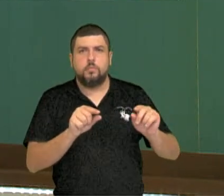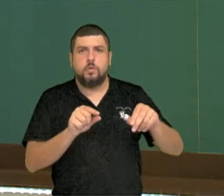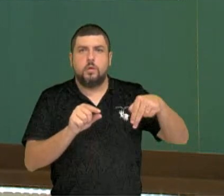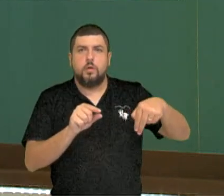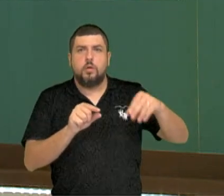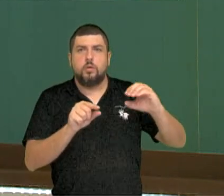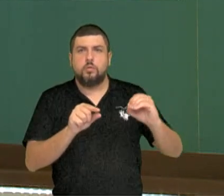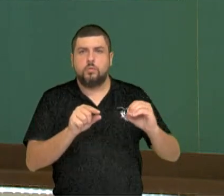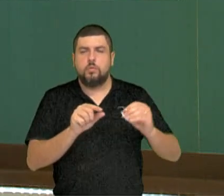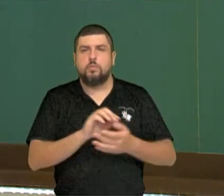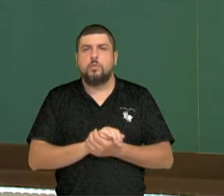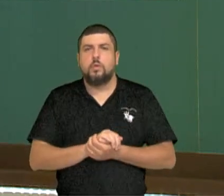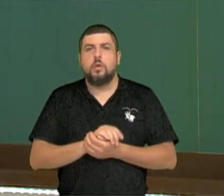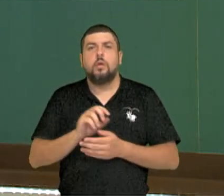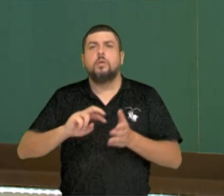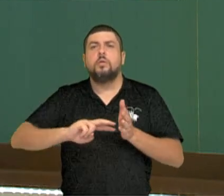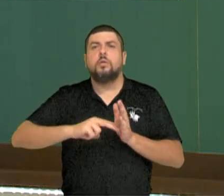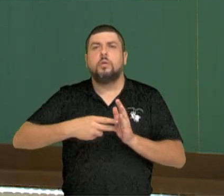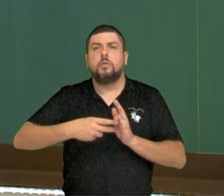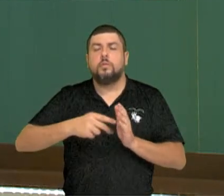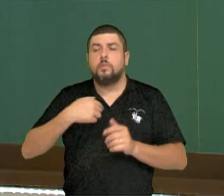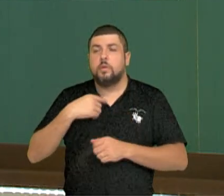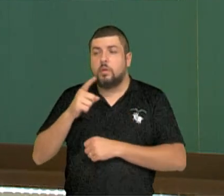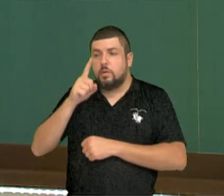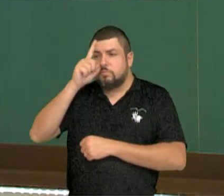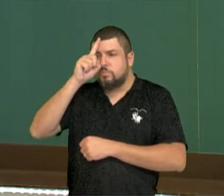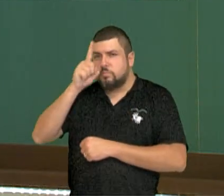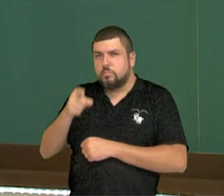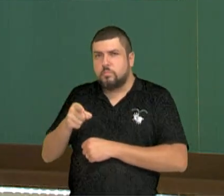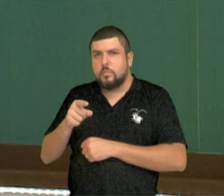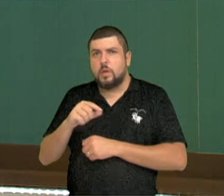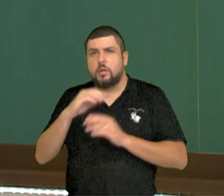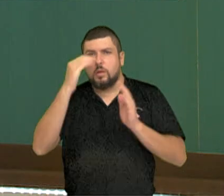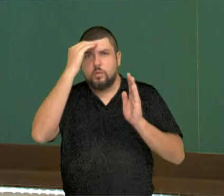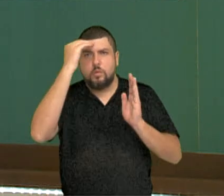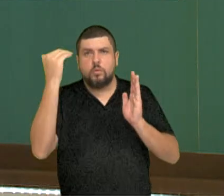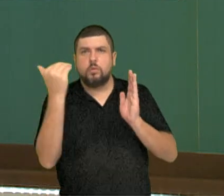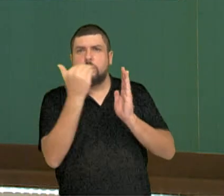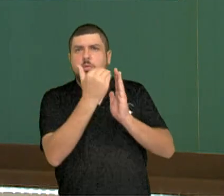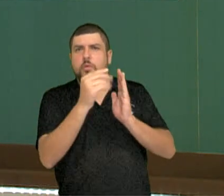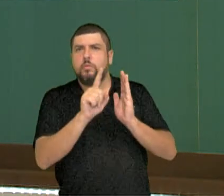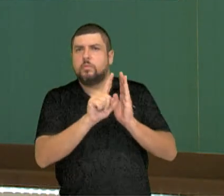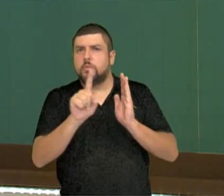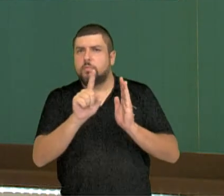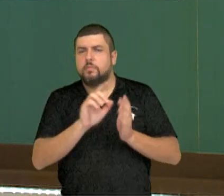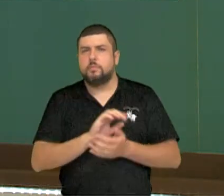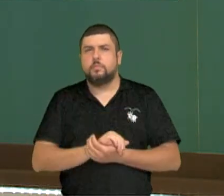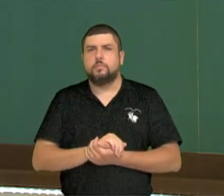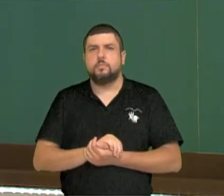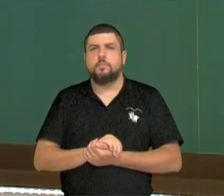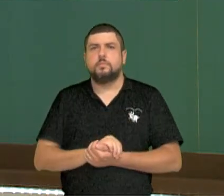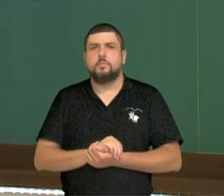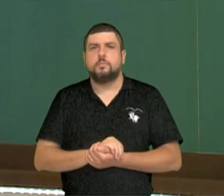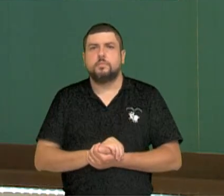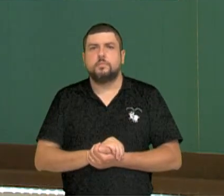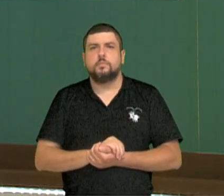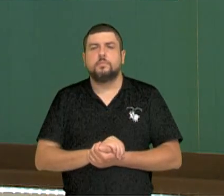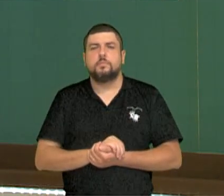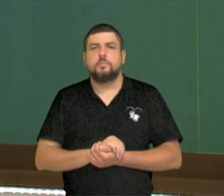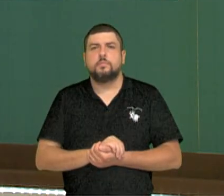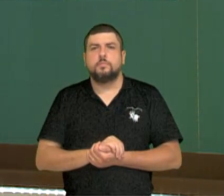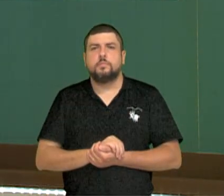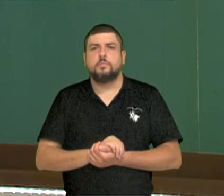estas recomendações. E assim, no segundo exemplo, temos aí o imperativo negativo. Bien?